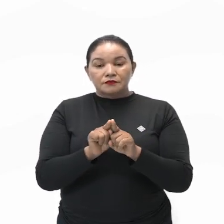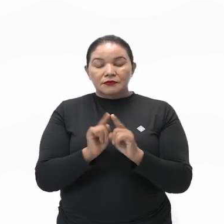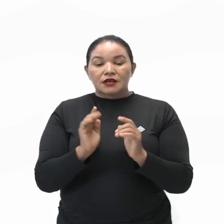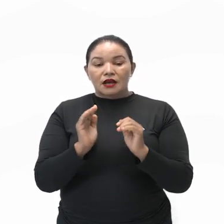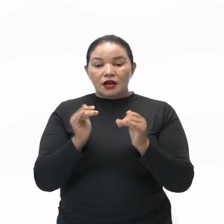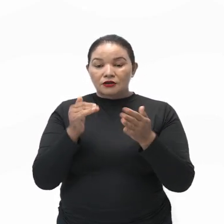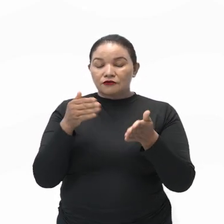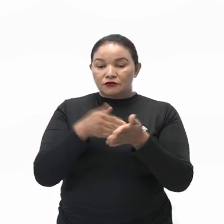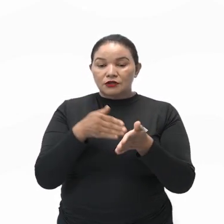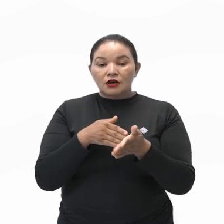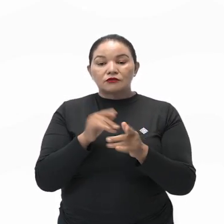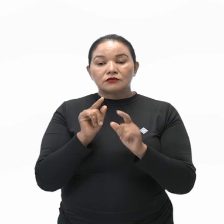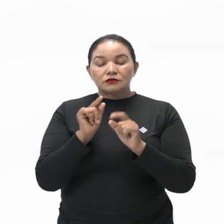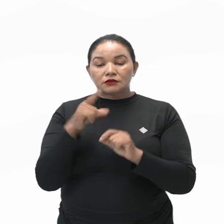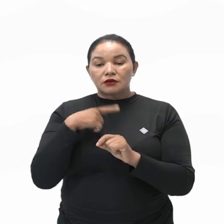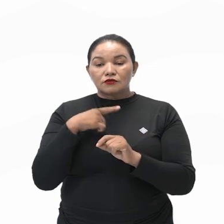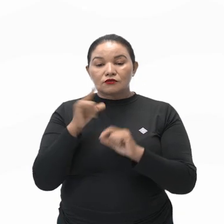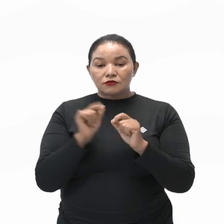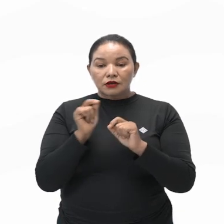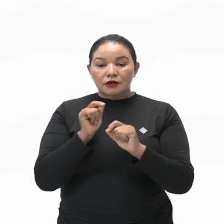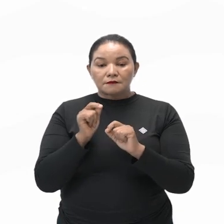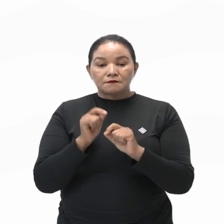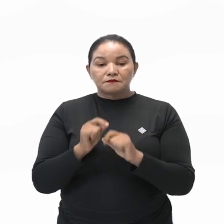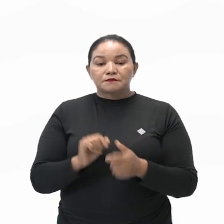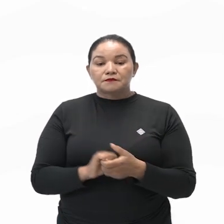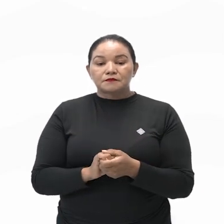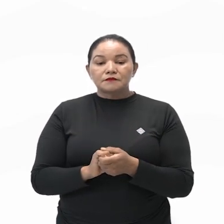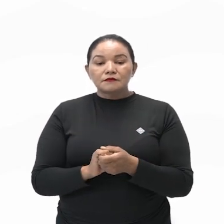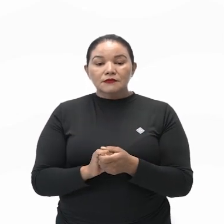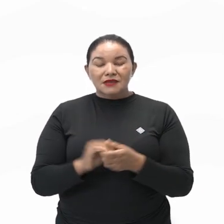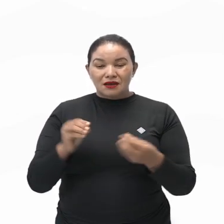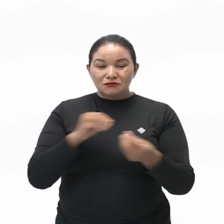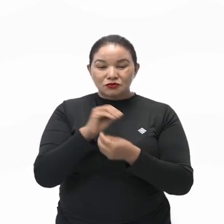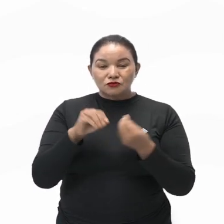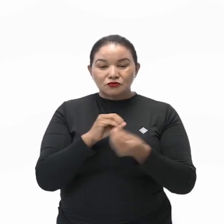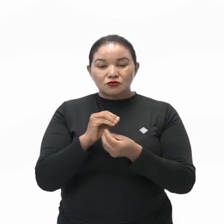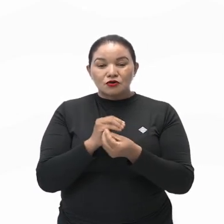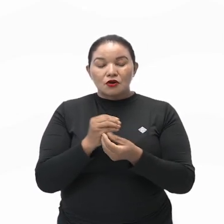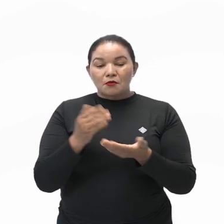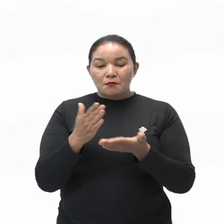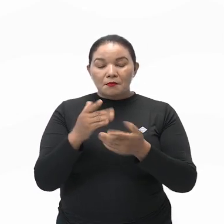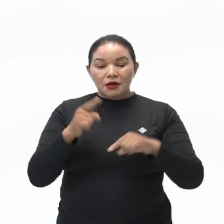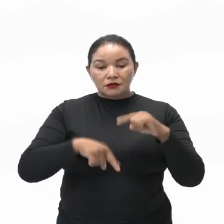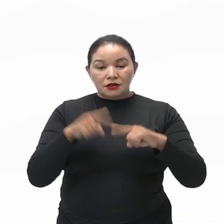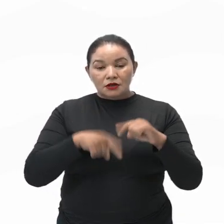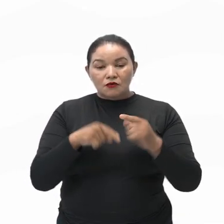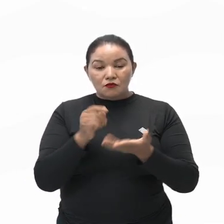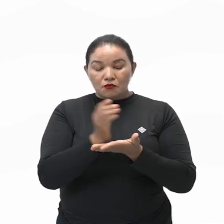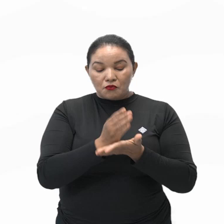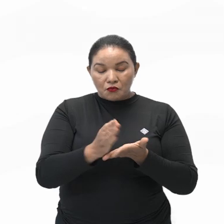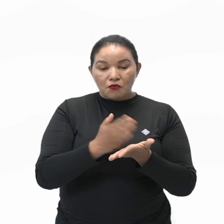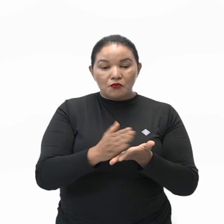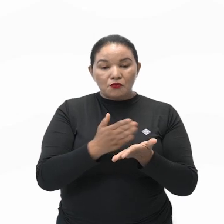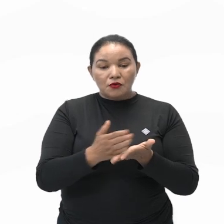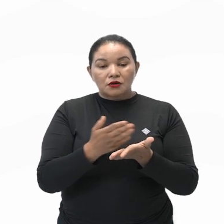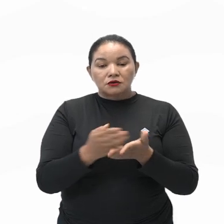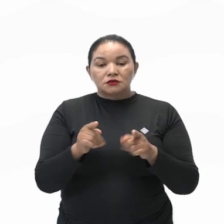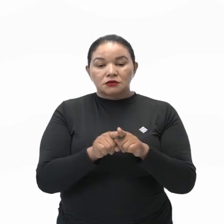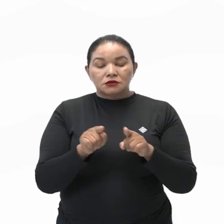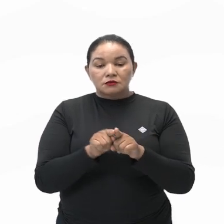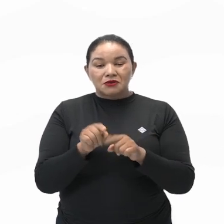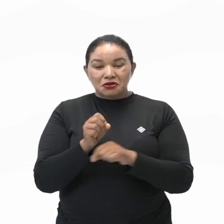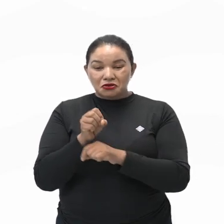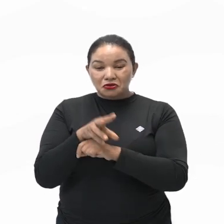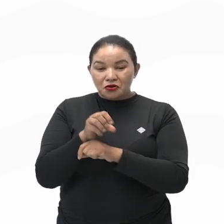não menos importante, a gente tem a oxidação de compostos orgânicos tóxicos para reduzir